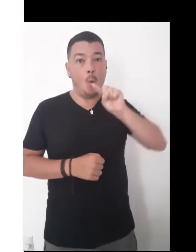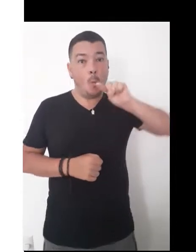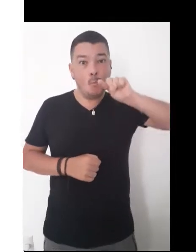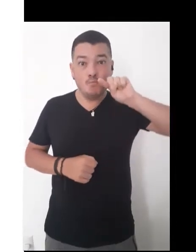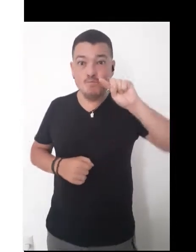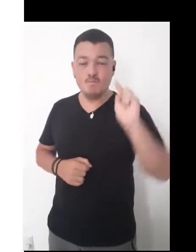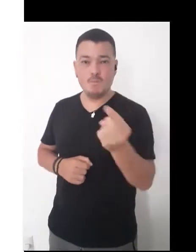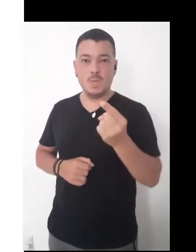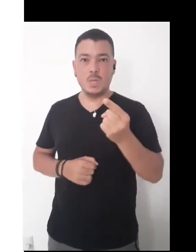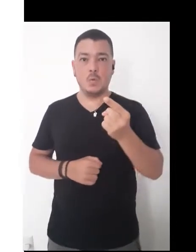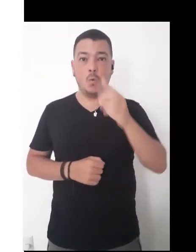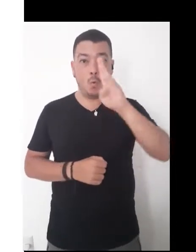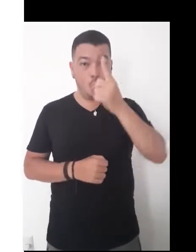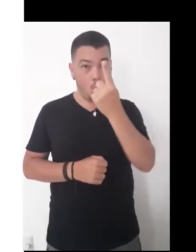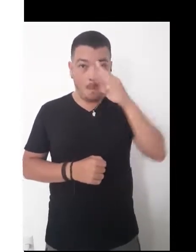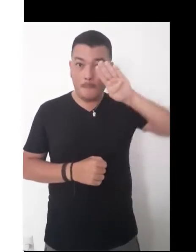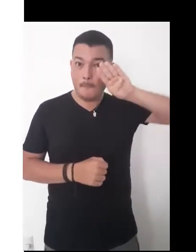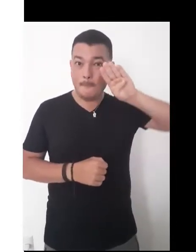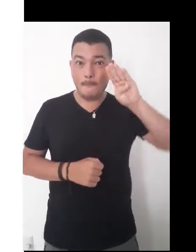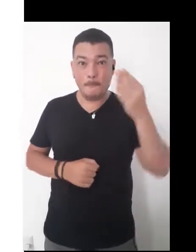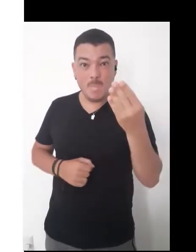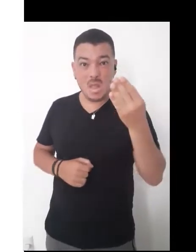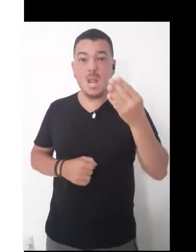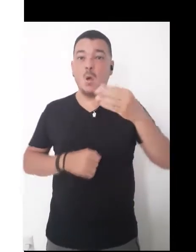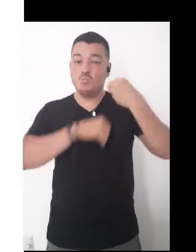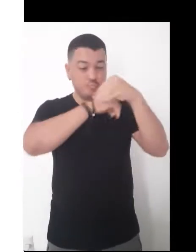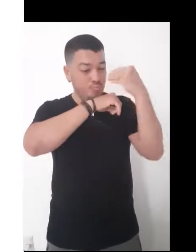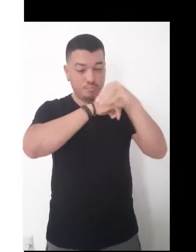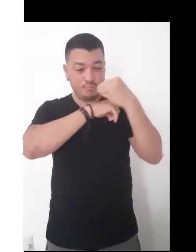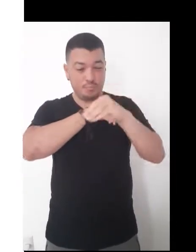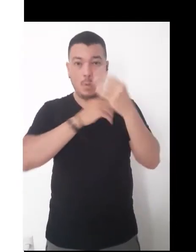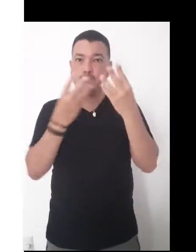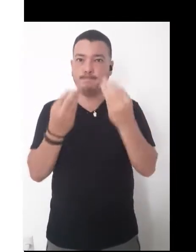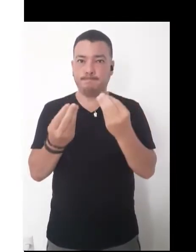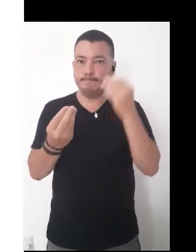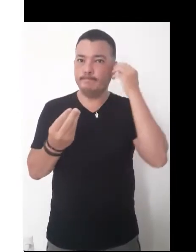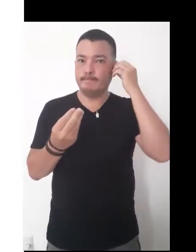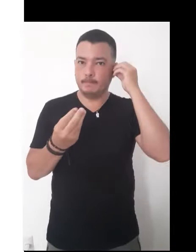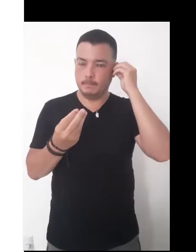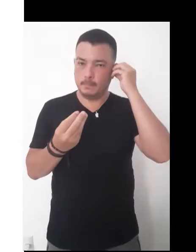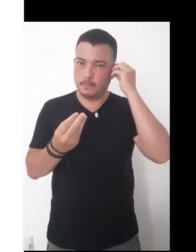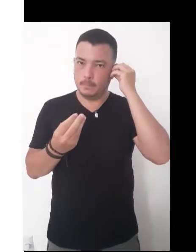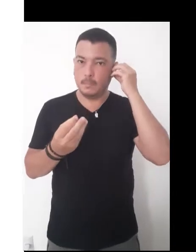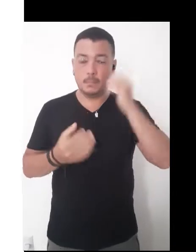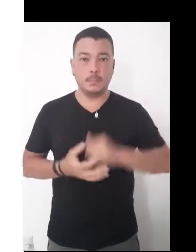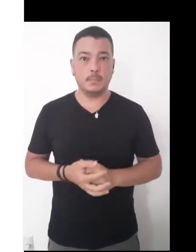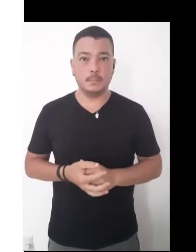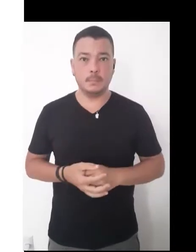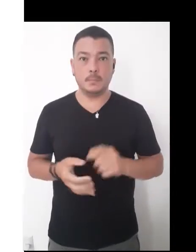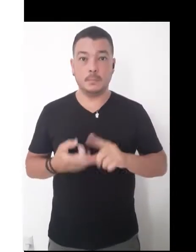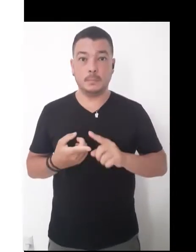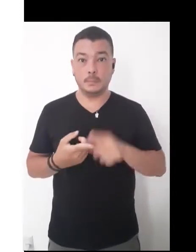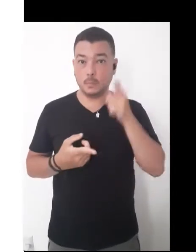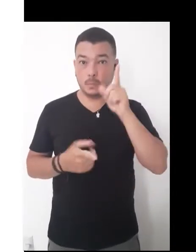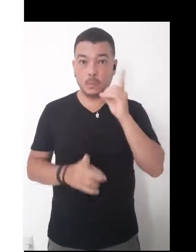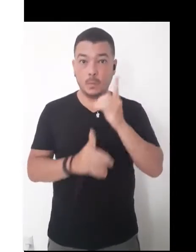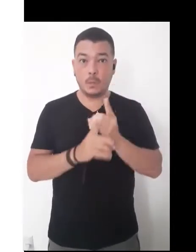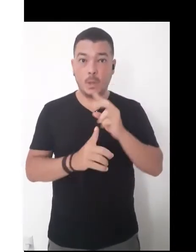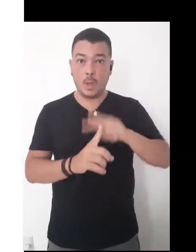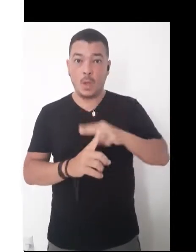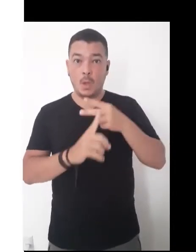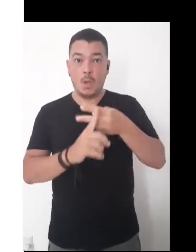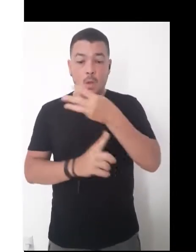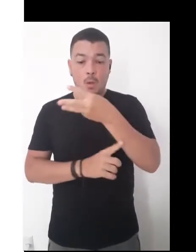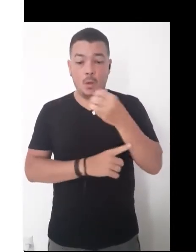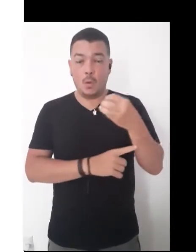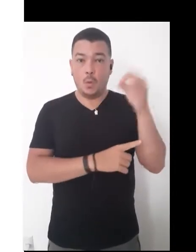ou seja, 1 bilhão de transferências de dados por segundo. Né? E o tamanho, uma densidade bem comum de encontrar, teve um aumento de